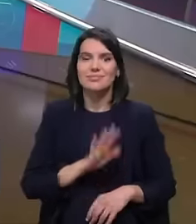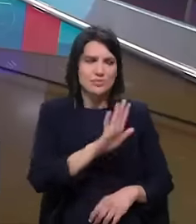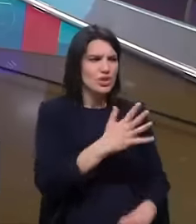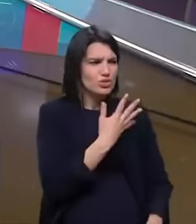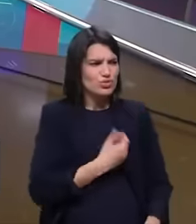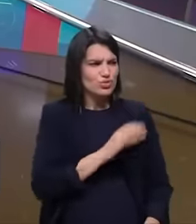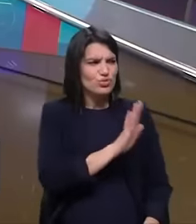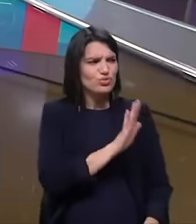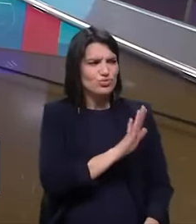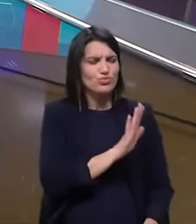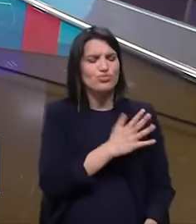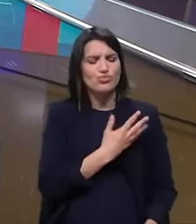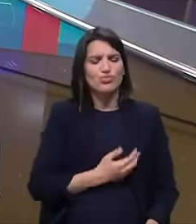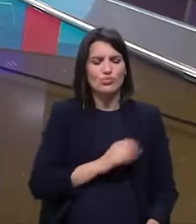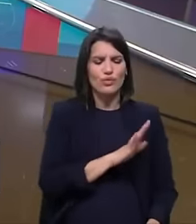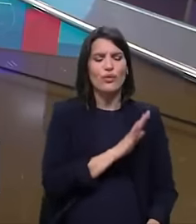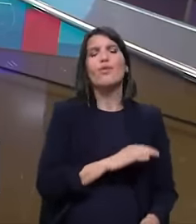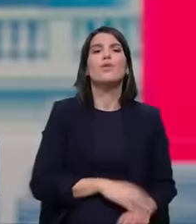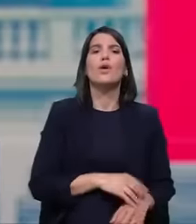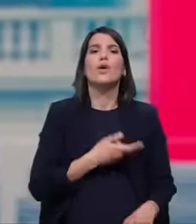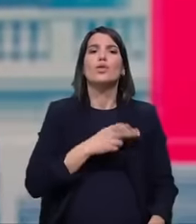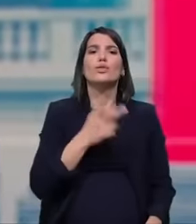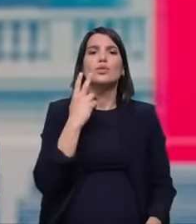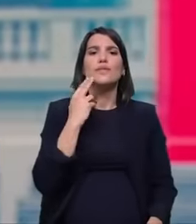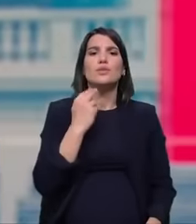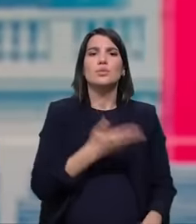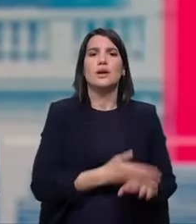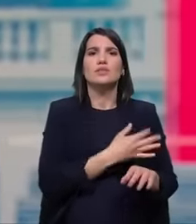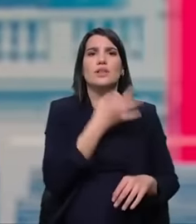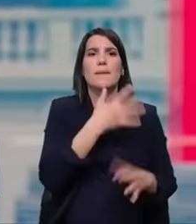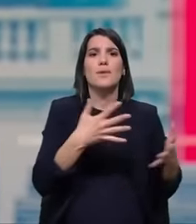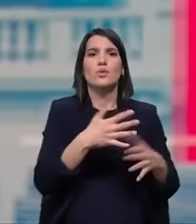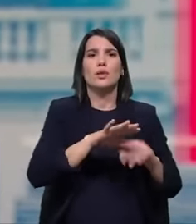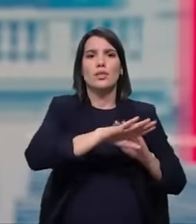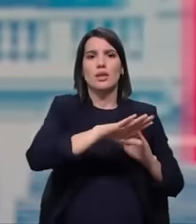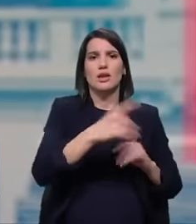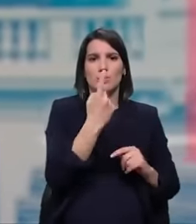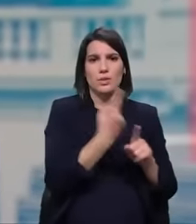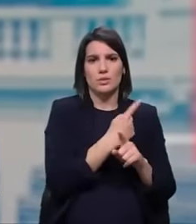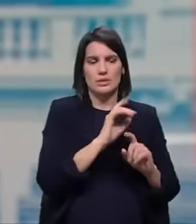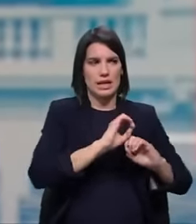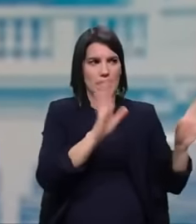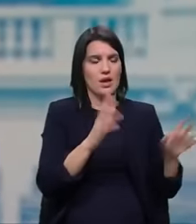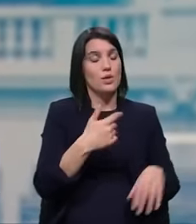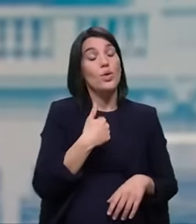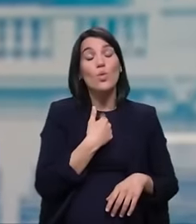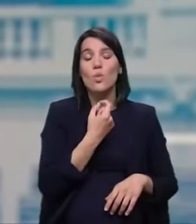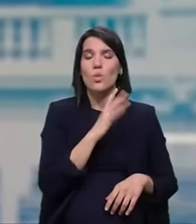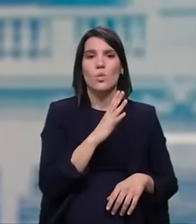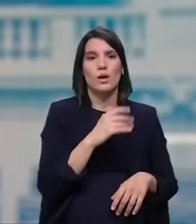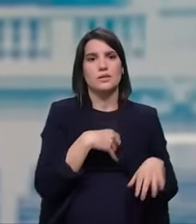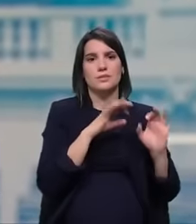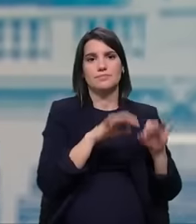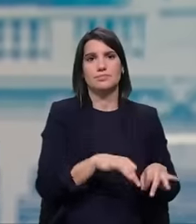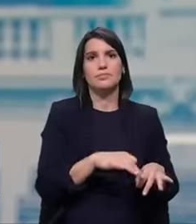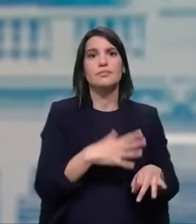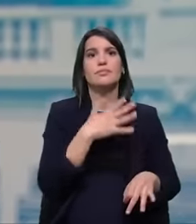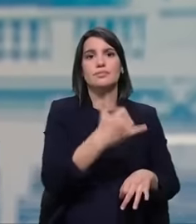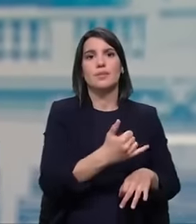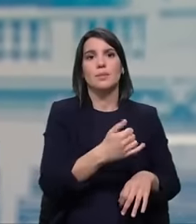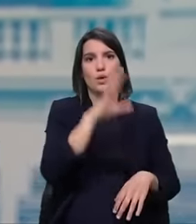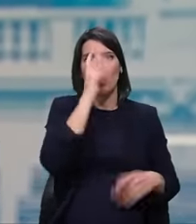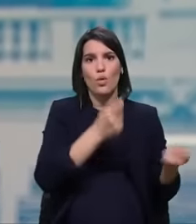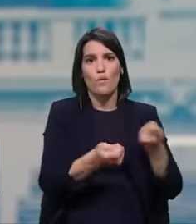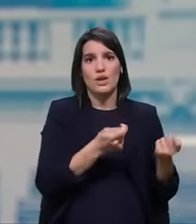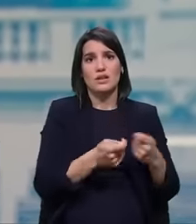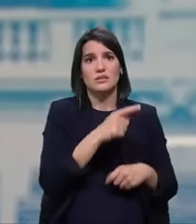preocupe. Já lá vou. Já lá vou. O Dr. Ventura falou há pouco de uma maioria à direita e eu queria deixar uma coisa muito clara. Eu estou mais próxima de terminar uma próxima governação do